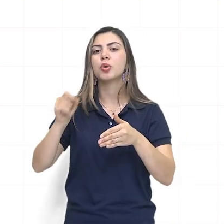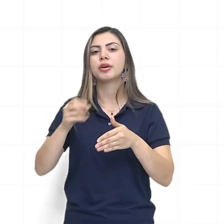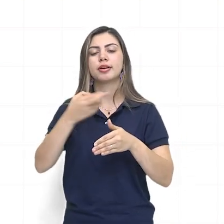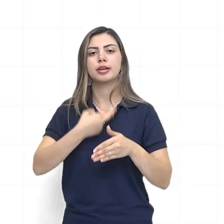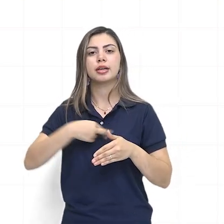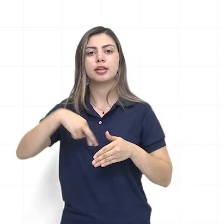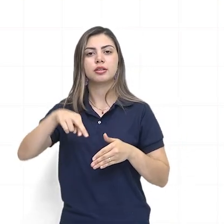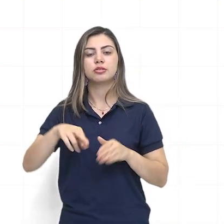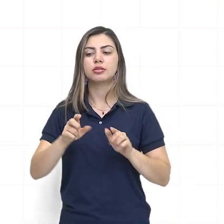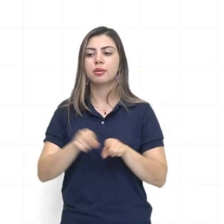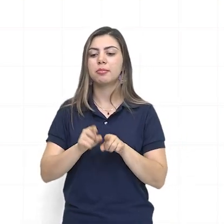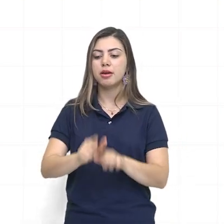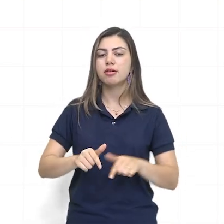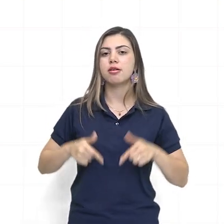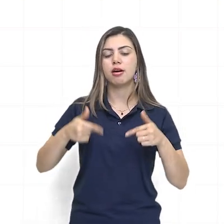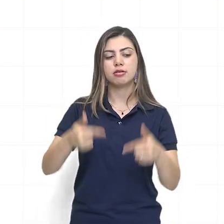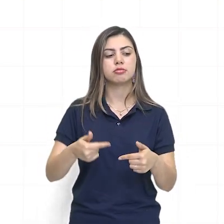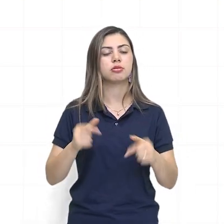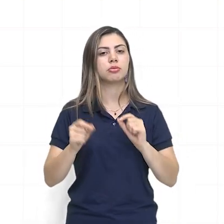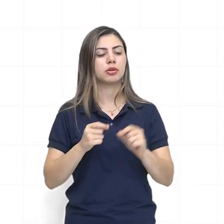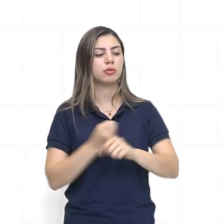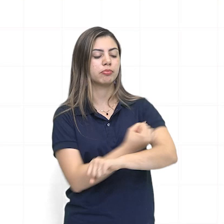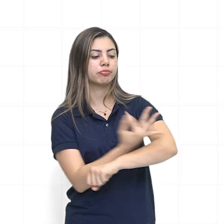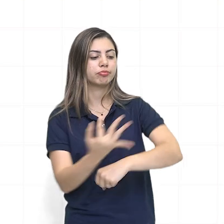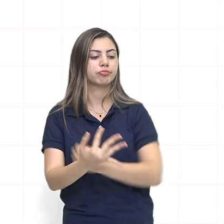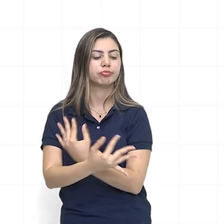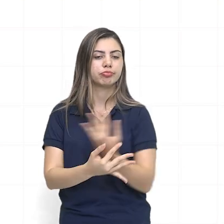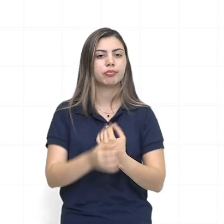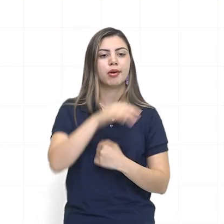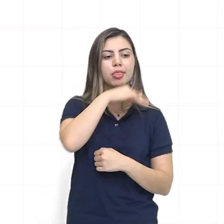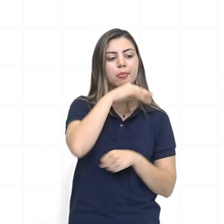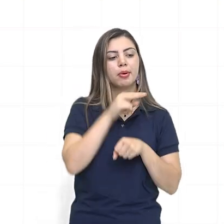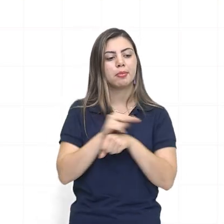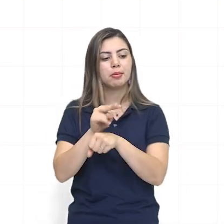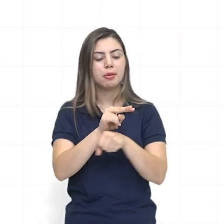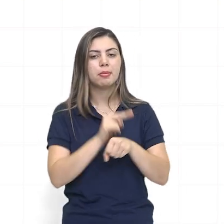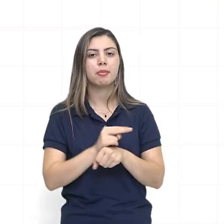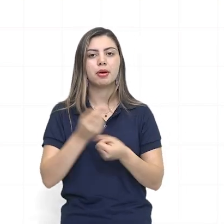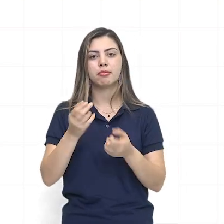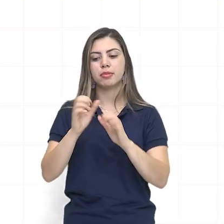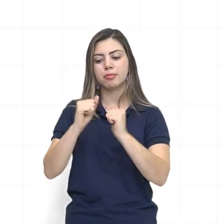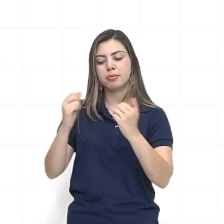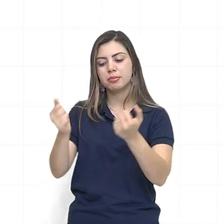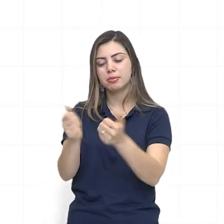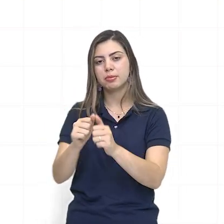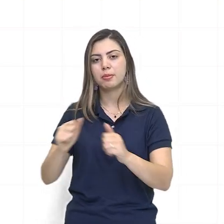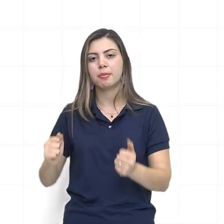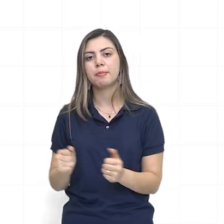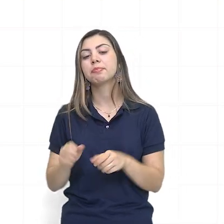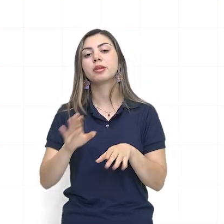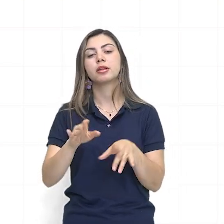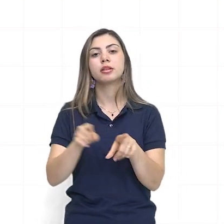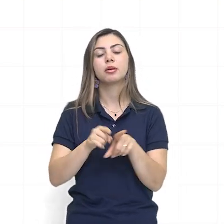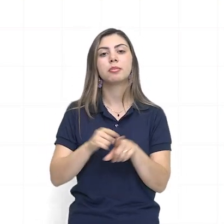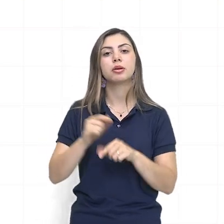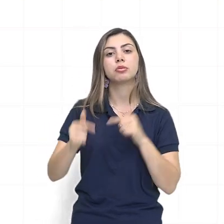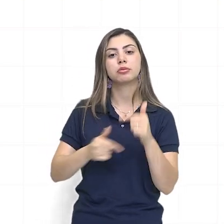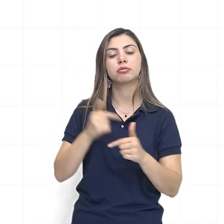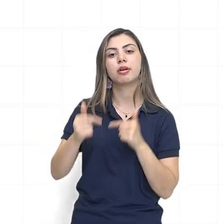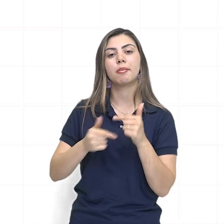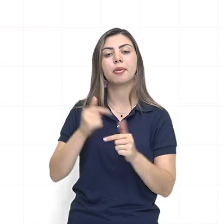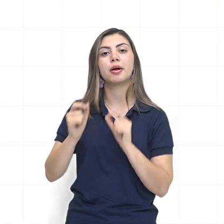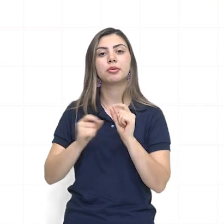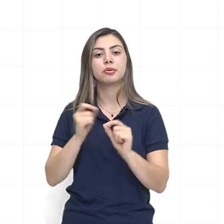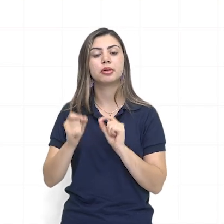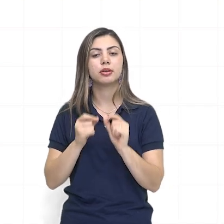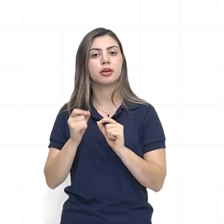à realização de atividades agrícolas, pastoris e artesanais, bem como o trabalho intelectual.